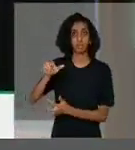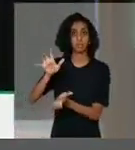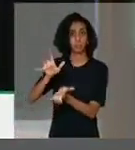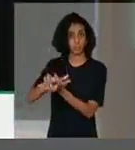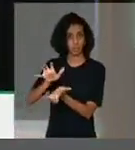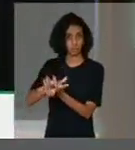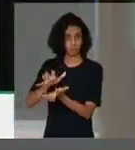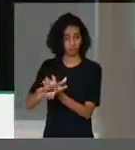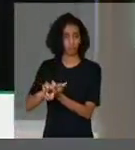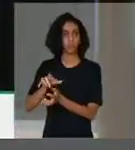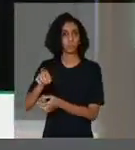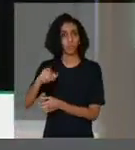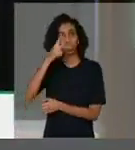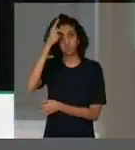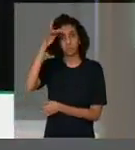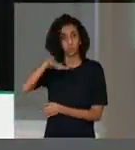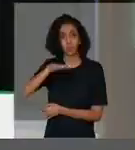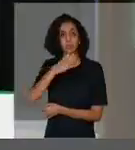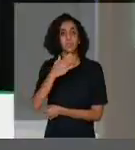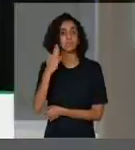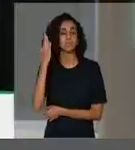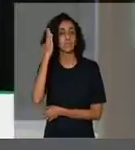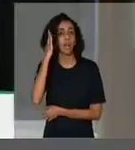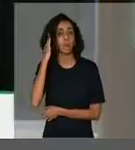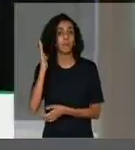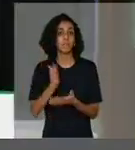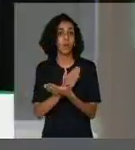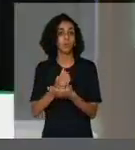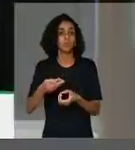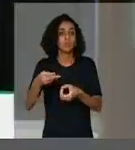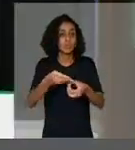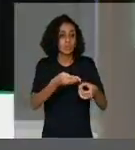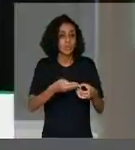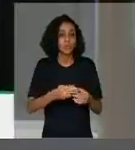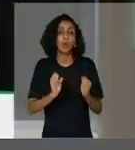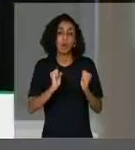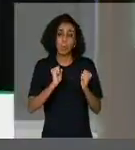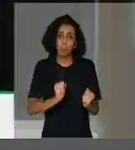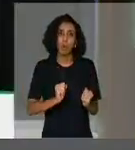que esses distritos estão aptos a se emanciparem.